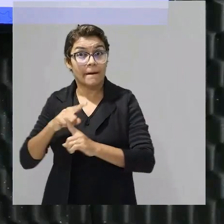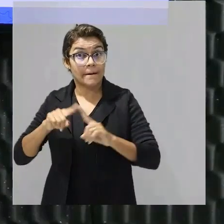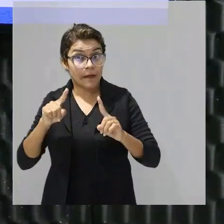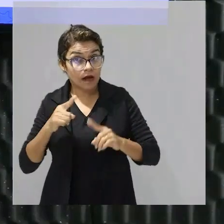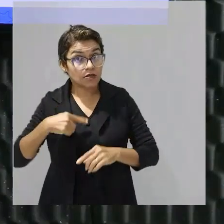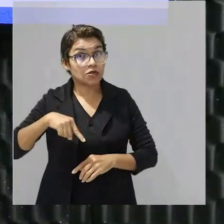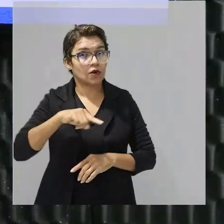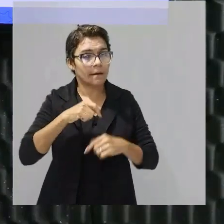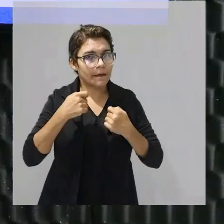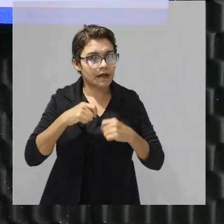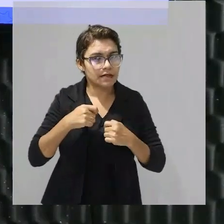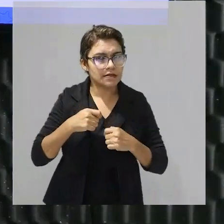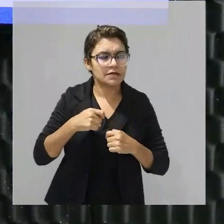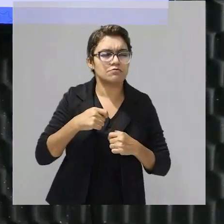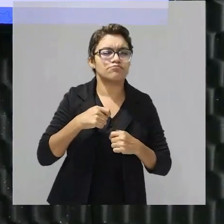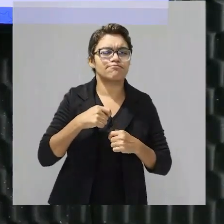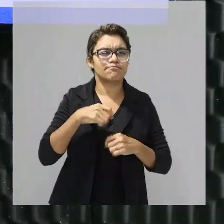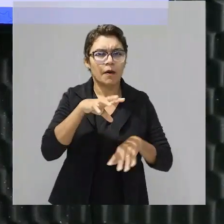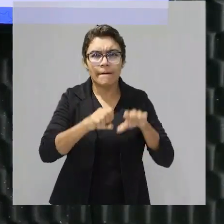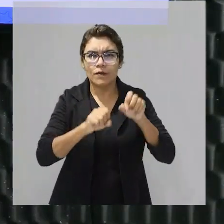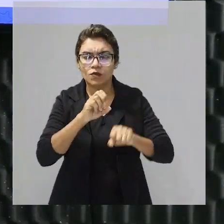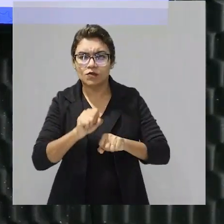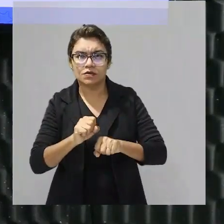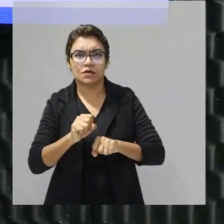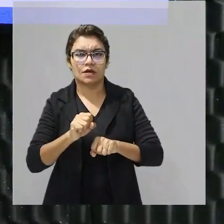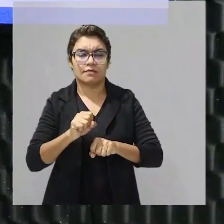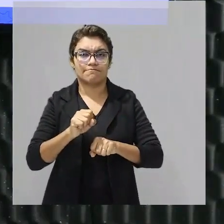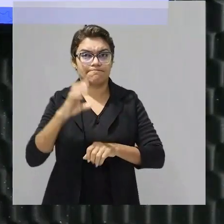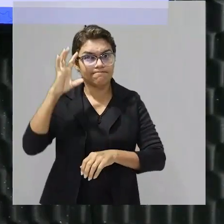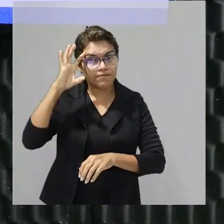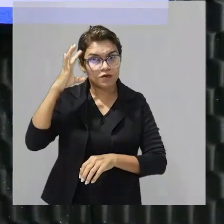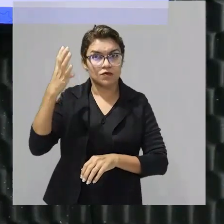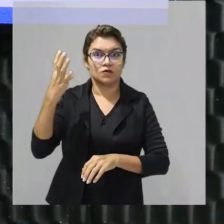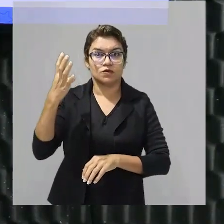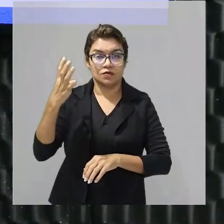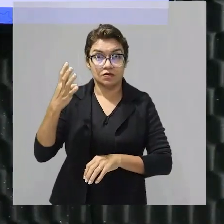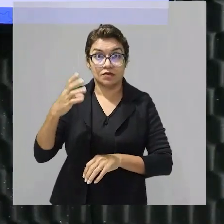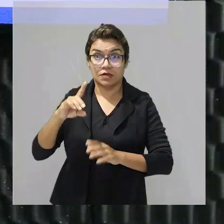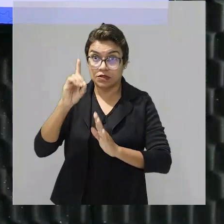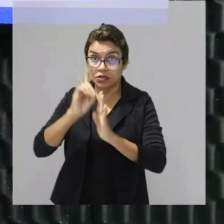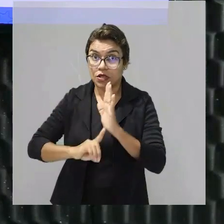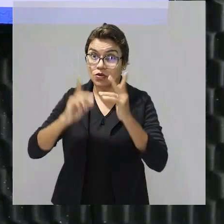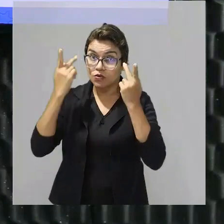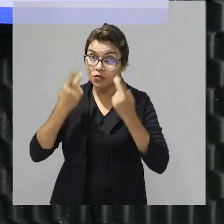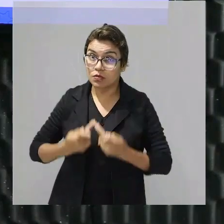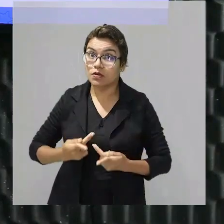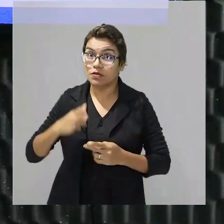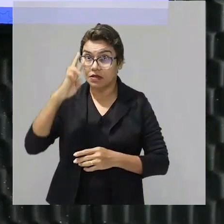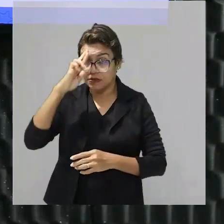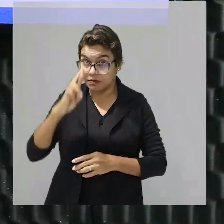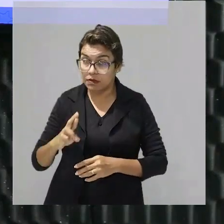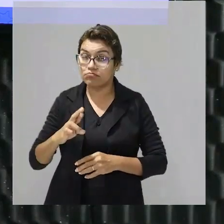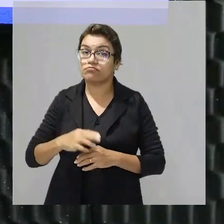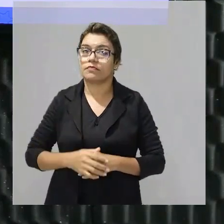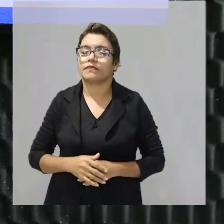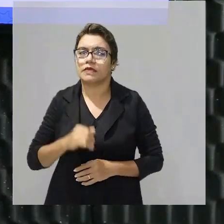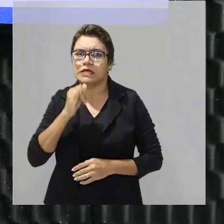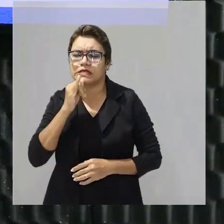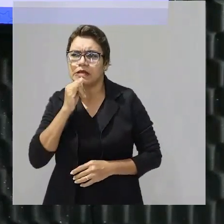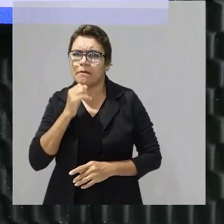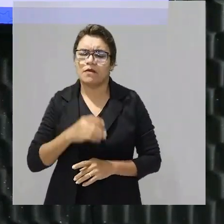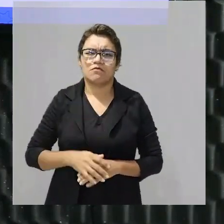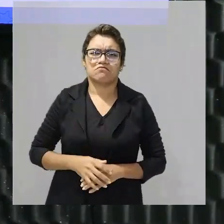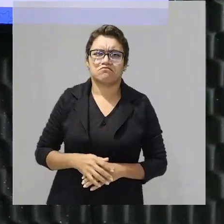banca e olha o que ele diz em seguir, você tem que apresentar uma proposta de intervenção. Lembrando que essa proposta